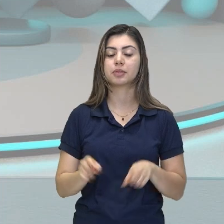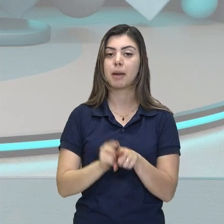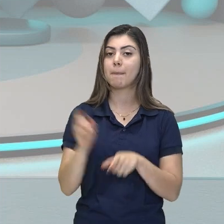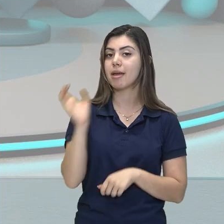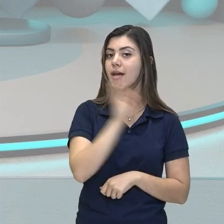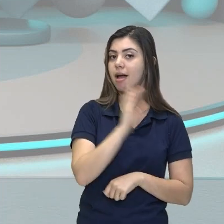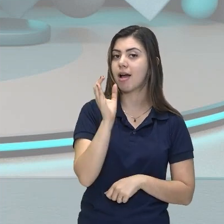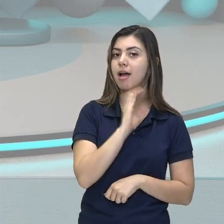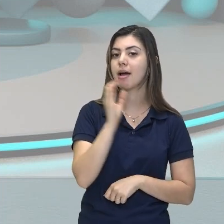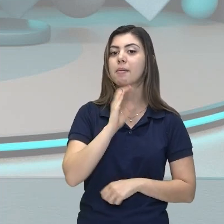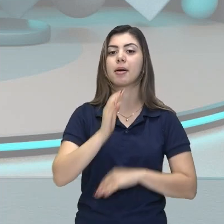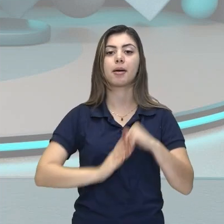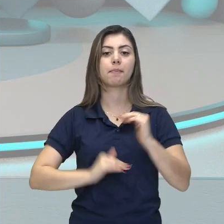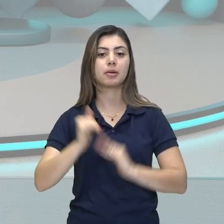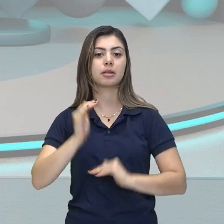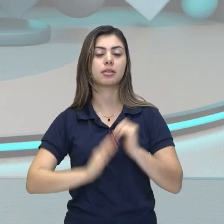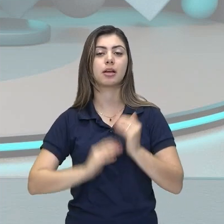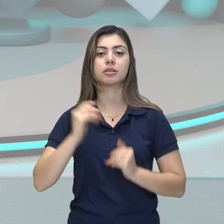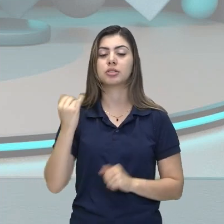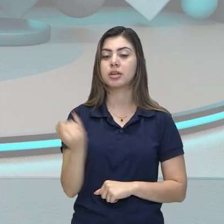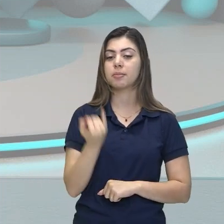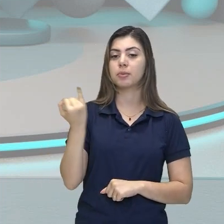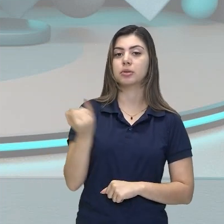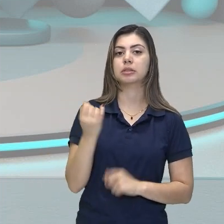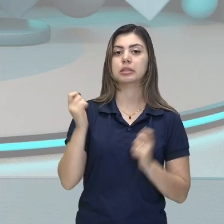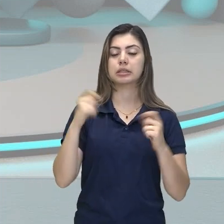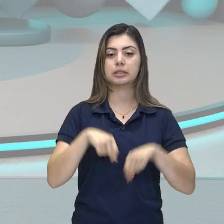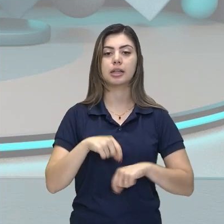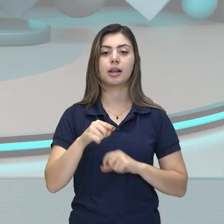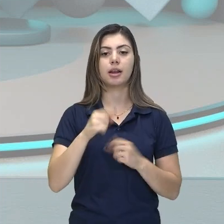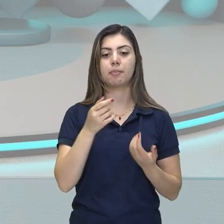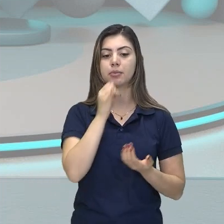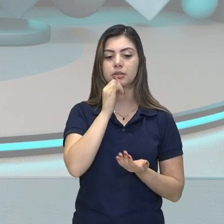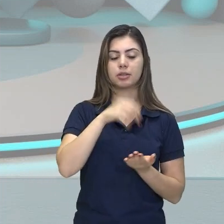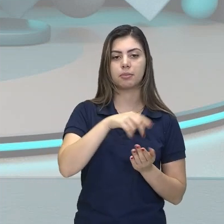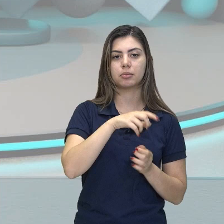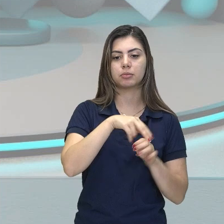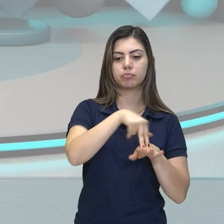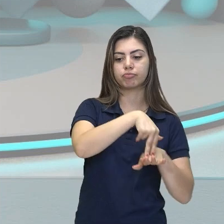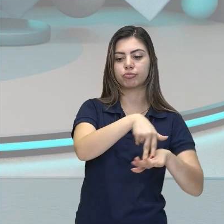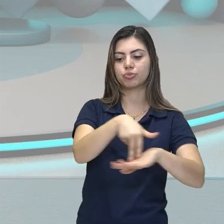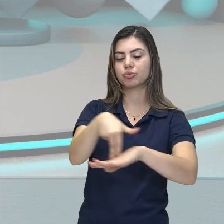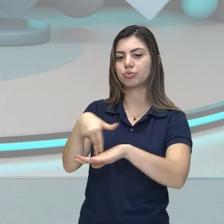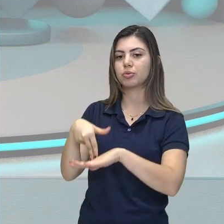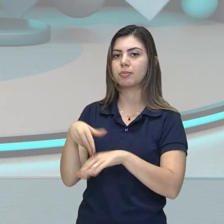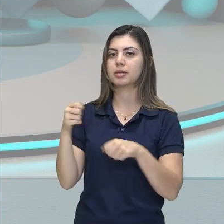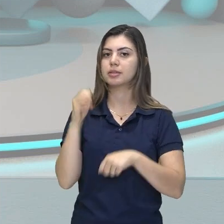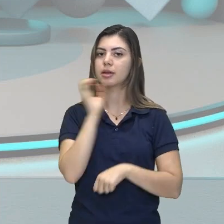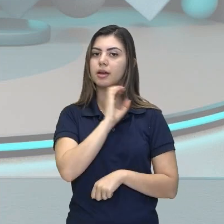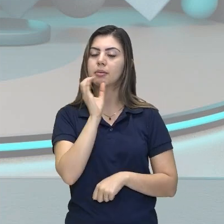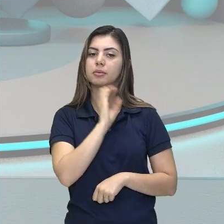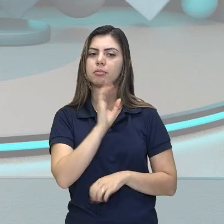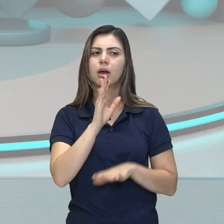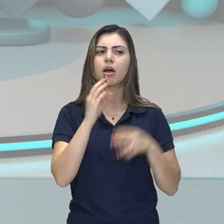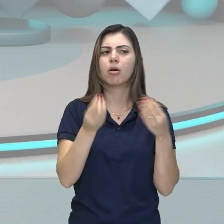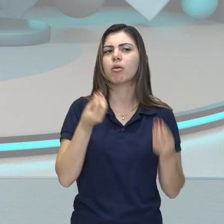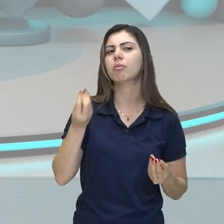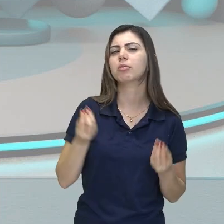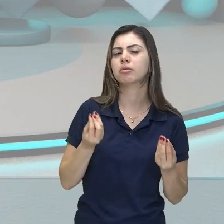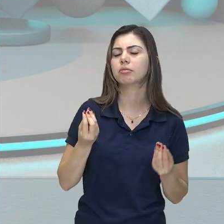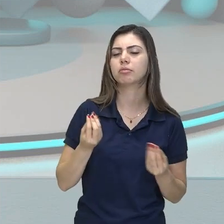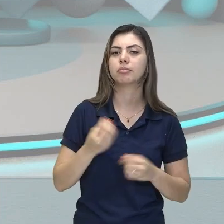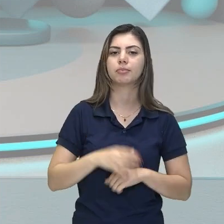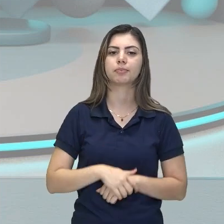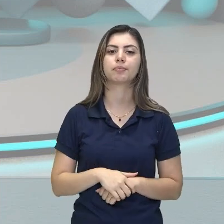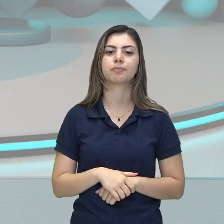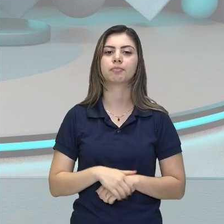Agilidade, crucial para as manobras rápidas e mudanças de direção. Mas professor, como assim?